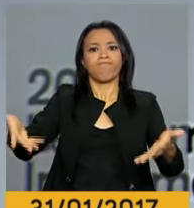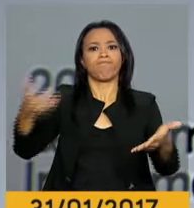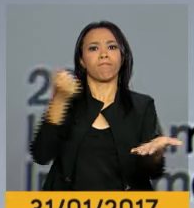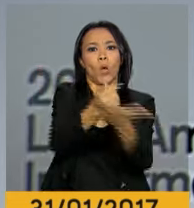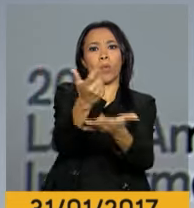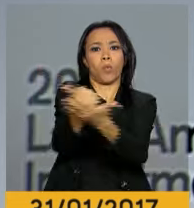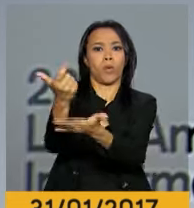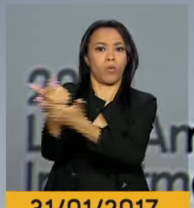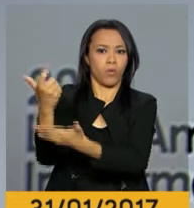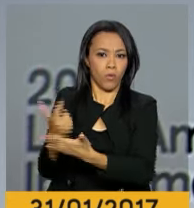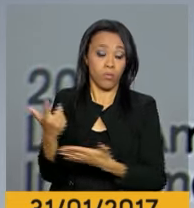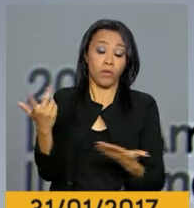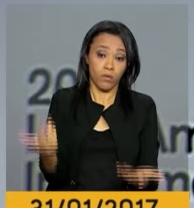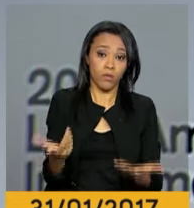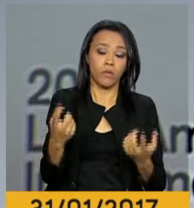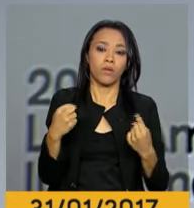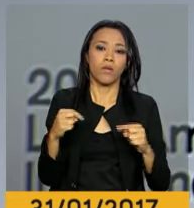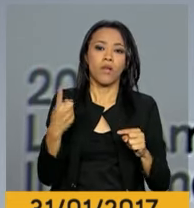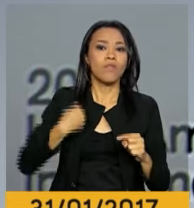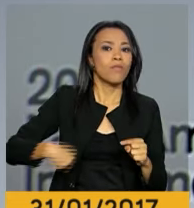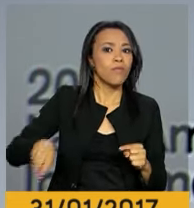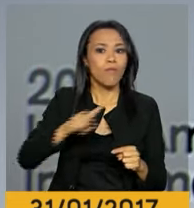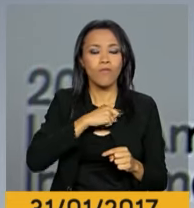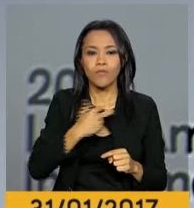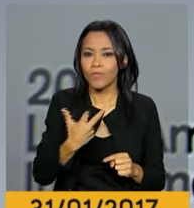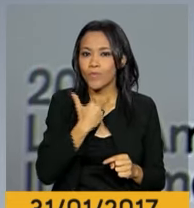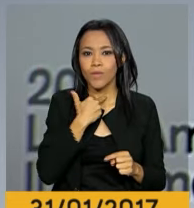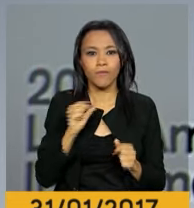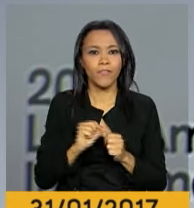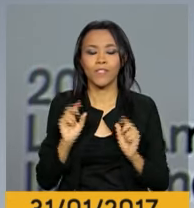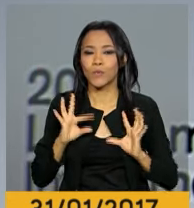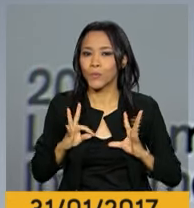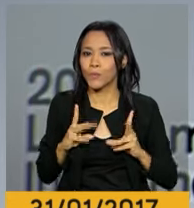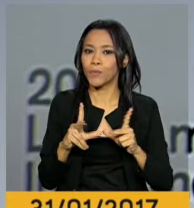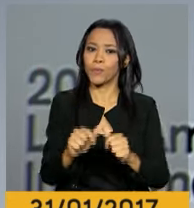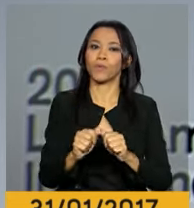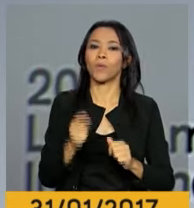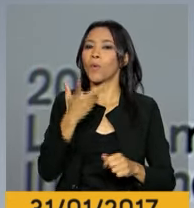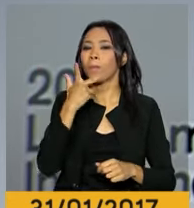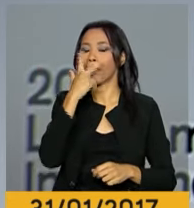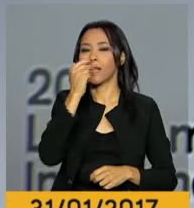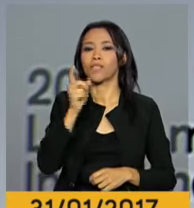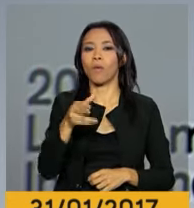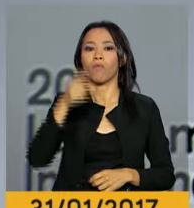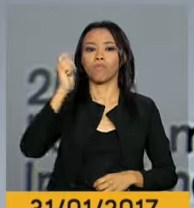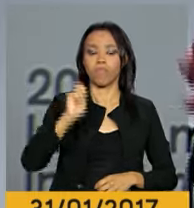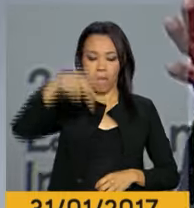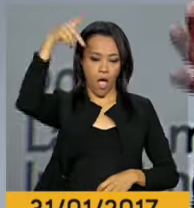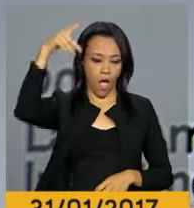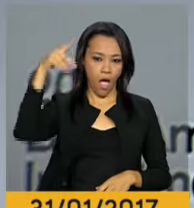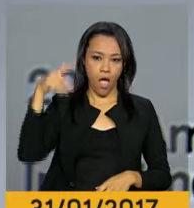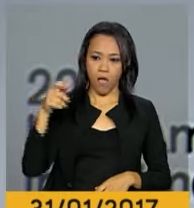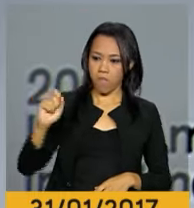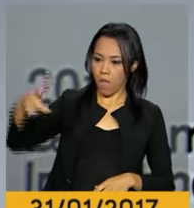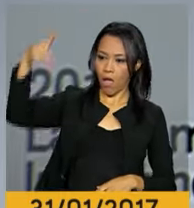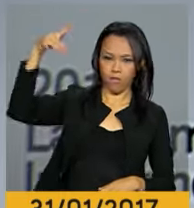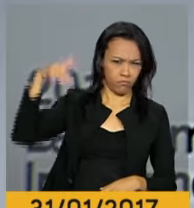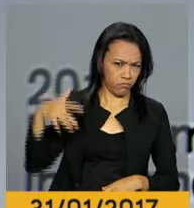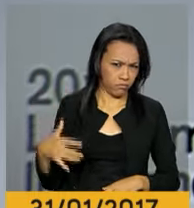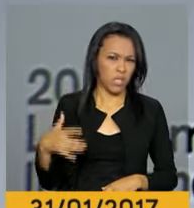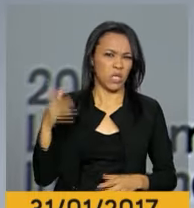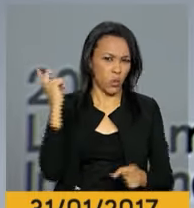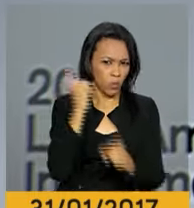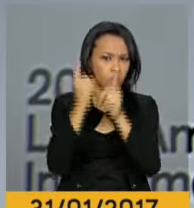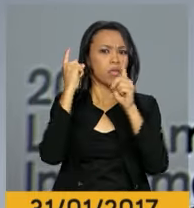seguinte nós não podemos fazer tudo como se fosse num passe de mágica né Nós encontramos uma recessão